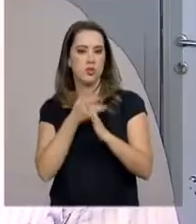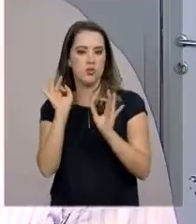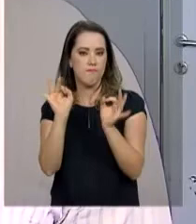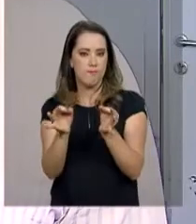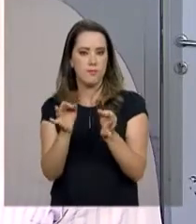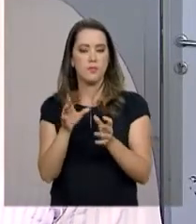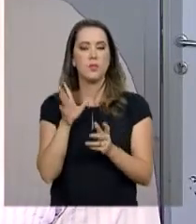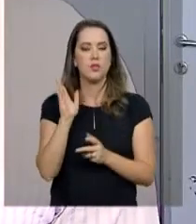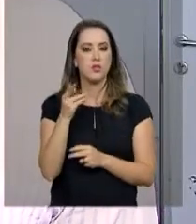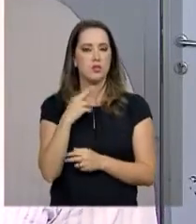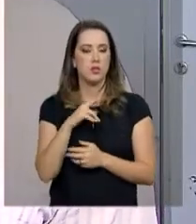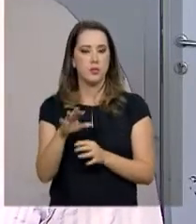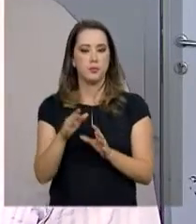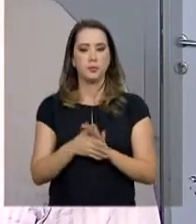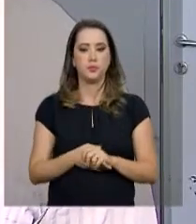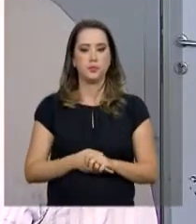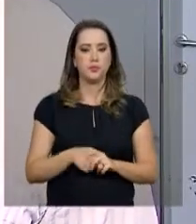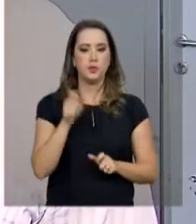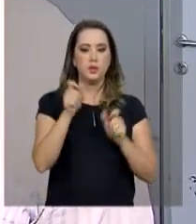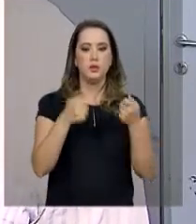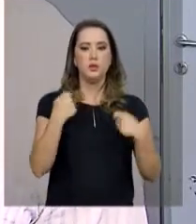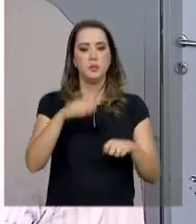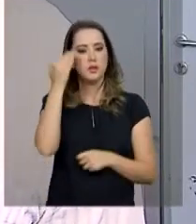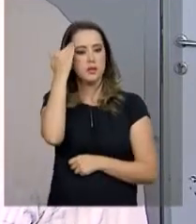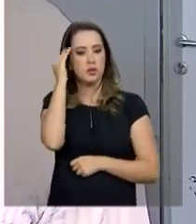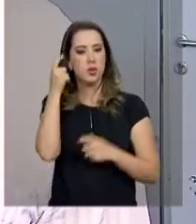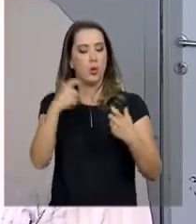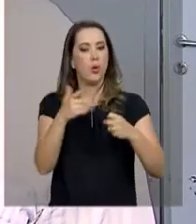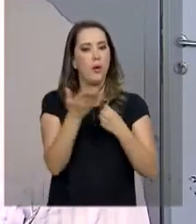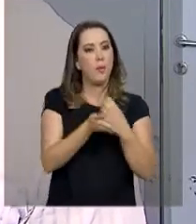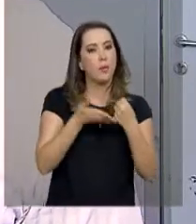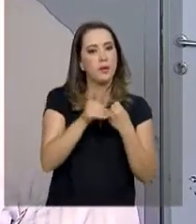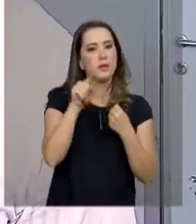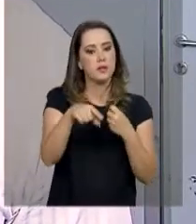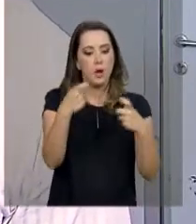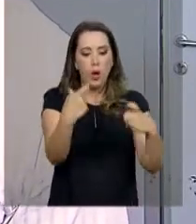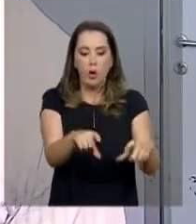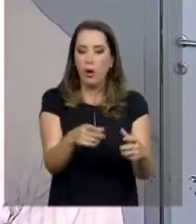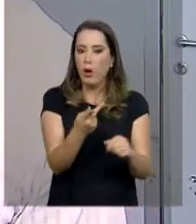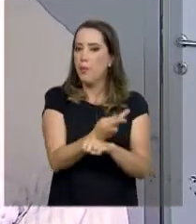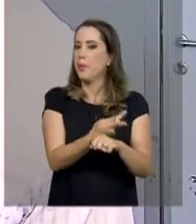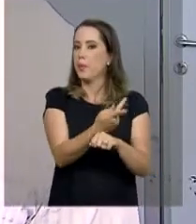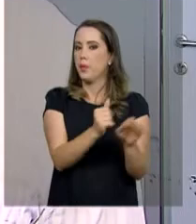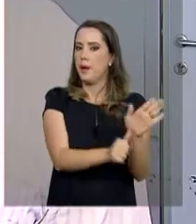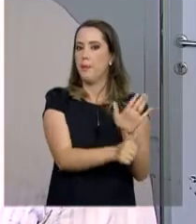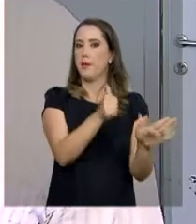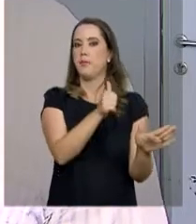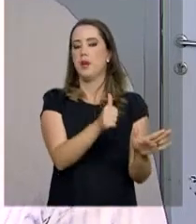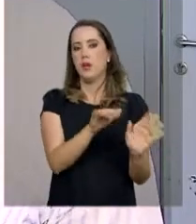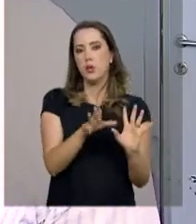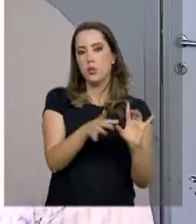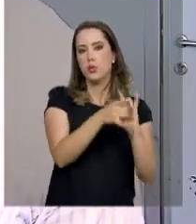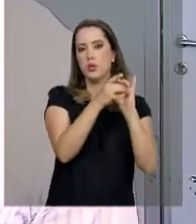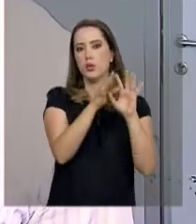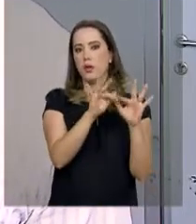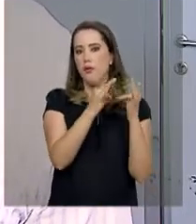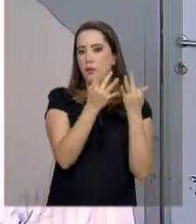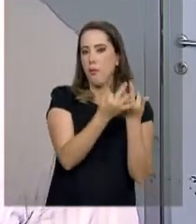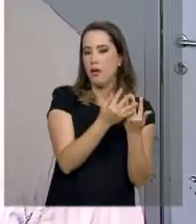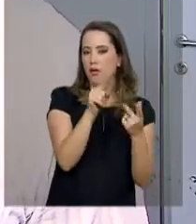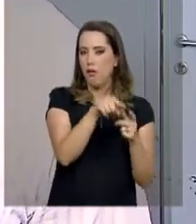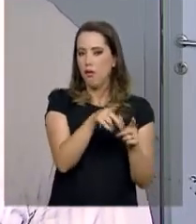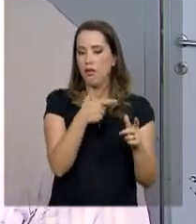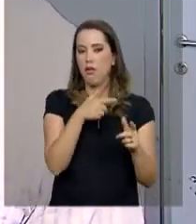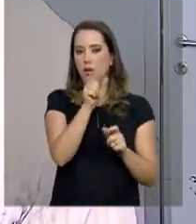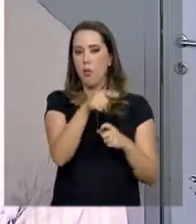as pessoas precisam entender que as unidades básicas são as referências criar um vínculo com as equipes saúde da família conheceu o médico de saúde da família